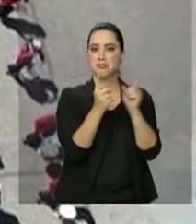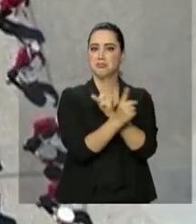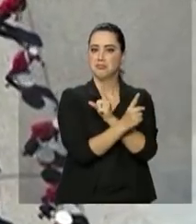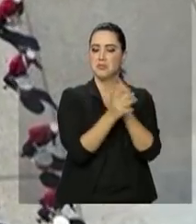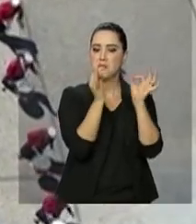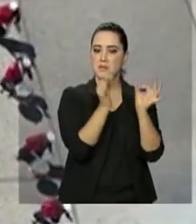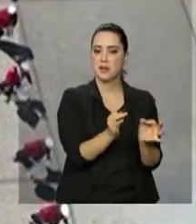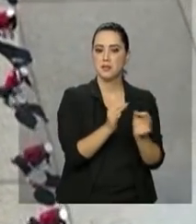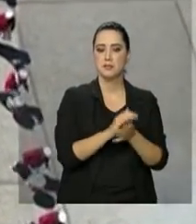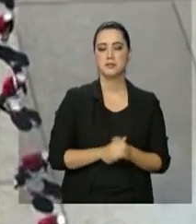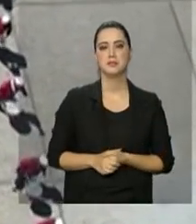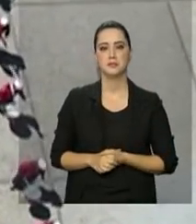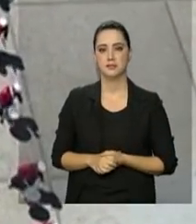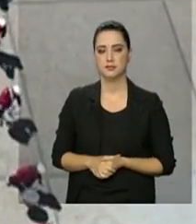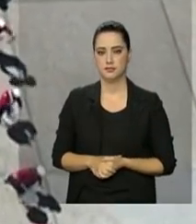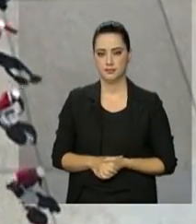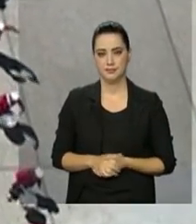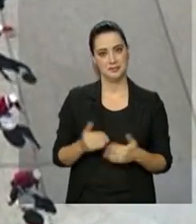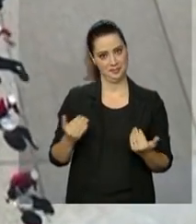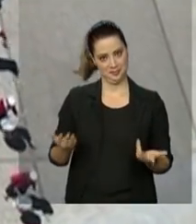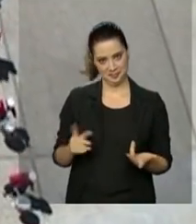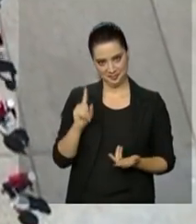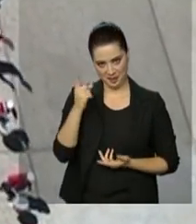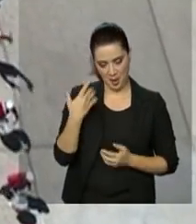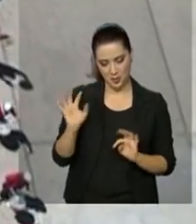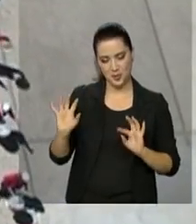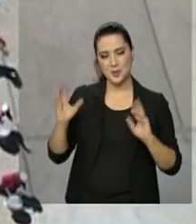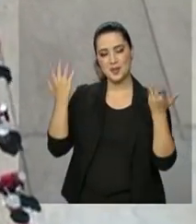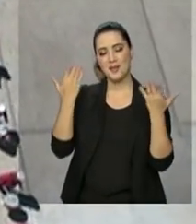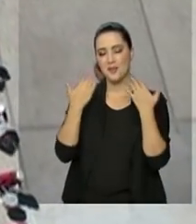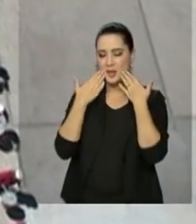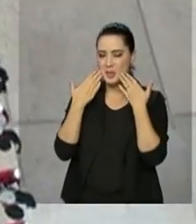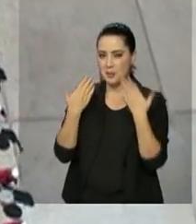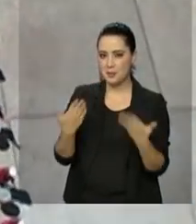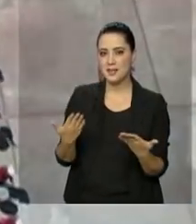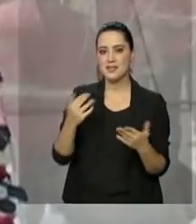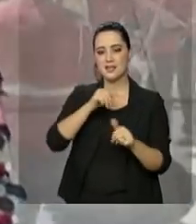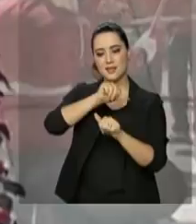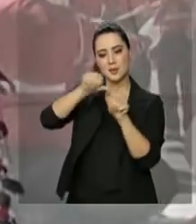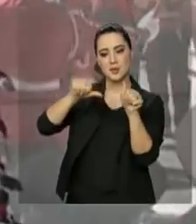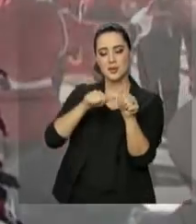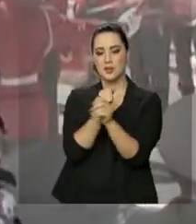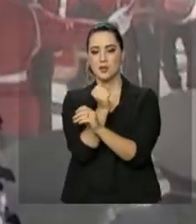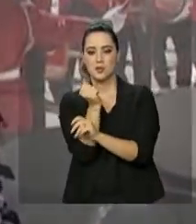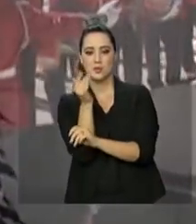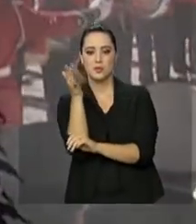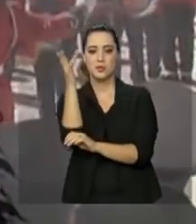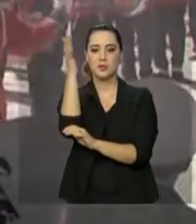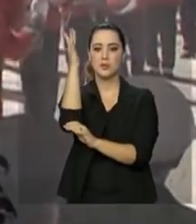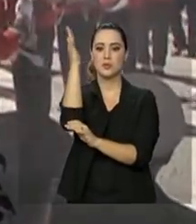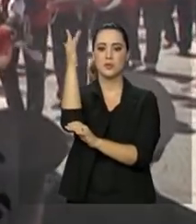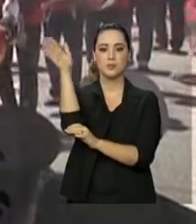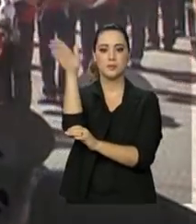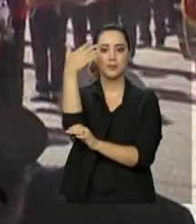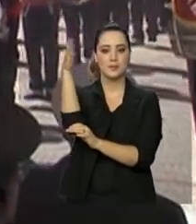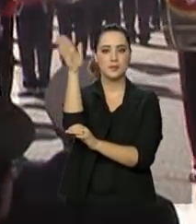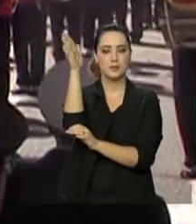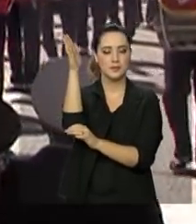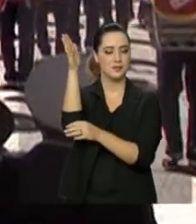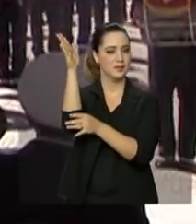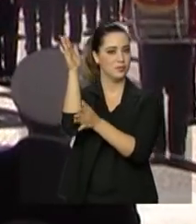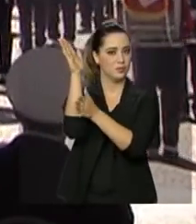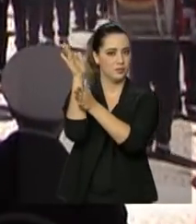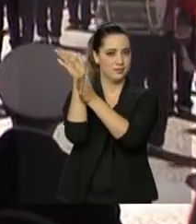adequada. Bom, esse é um dos eventos, a cerimônia da troca da bandeira, é um dos eventos